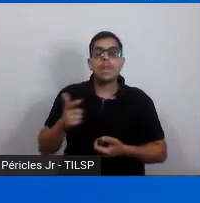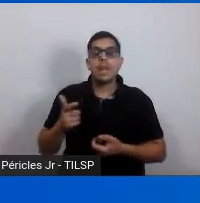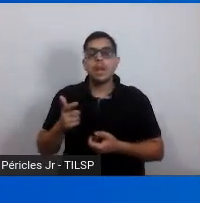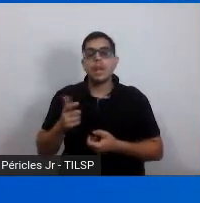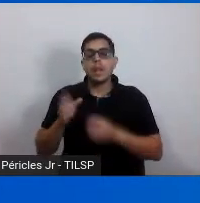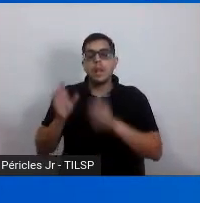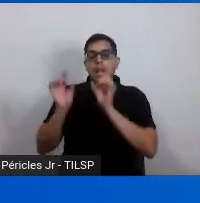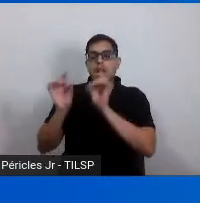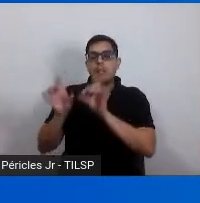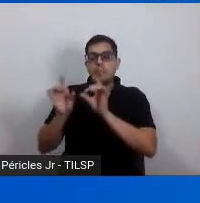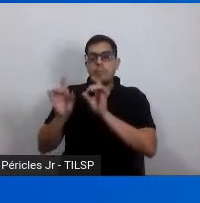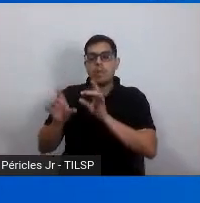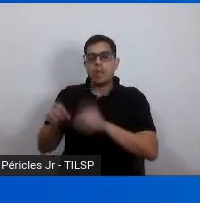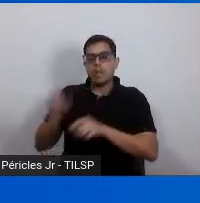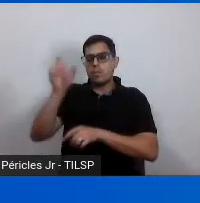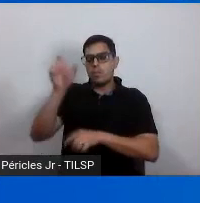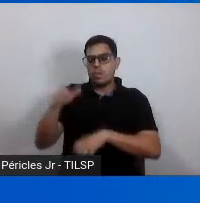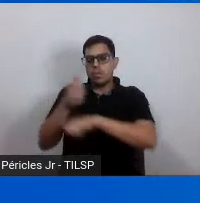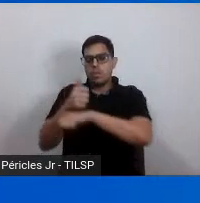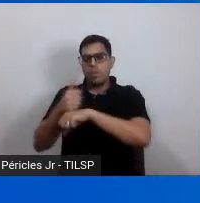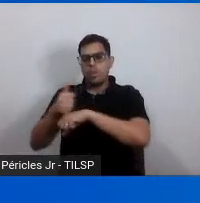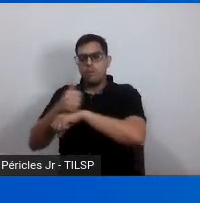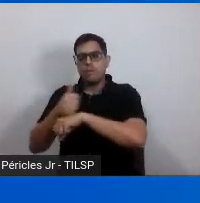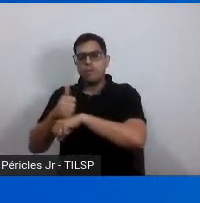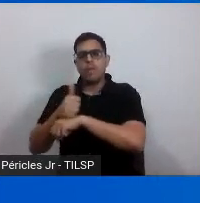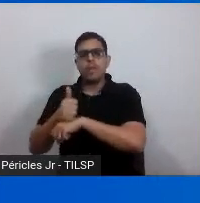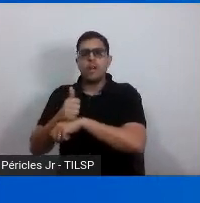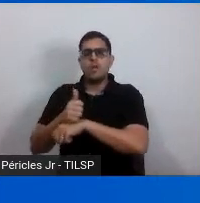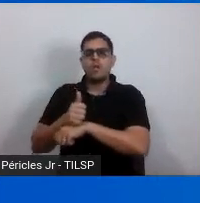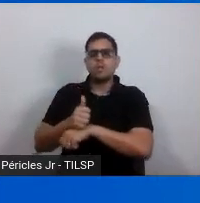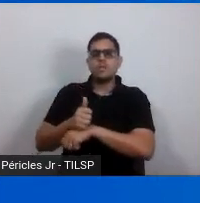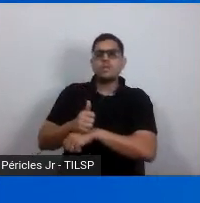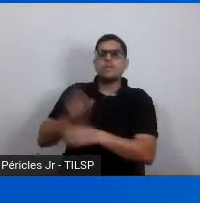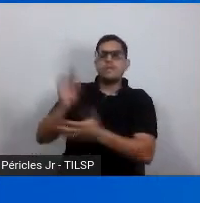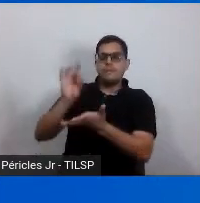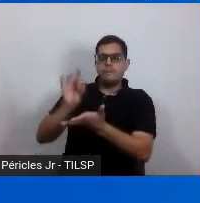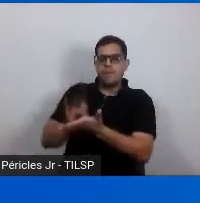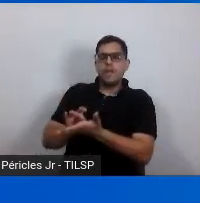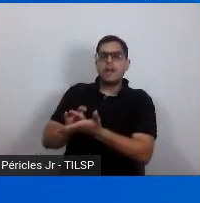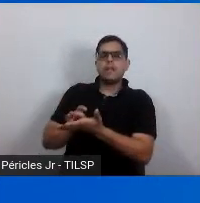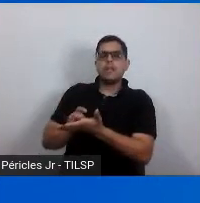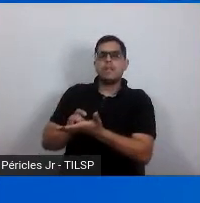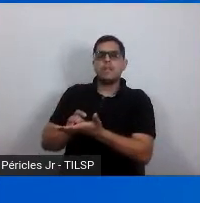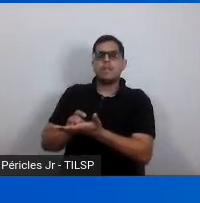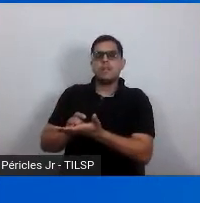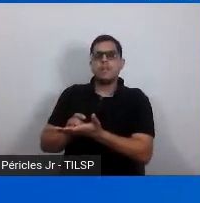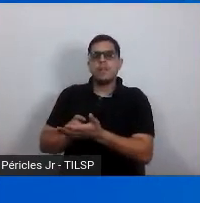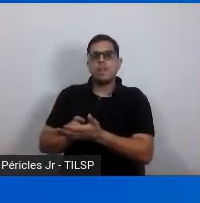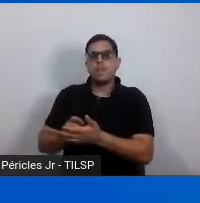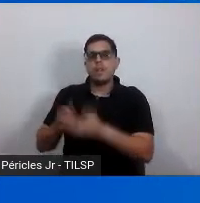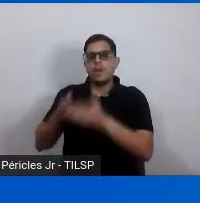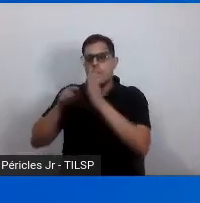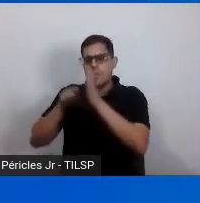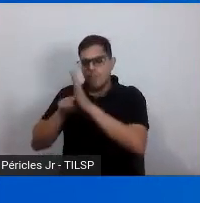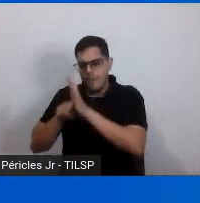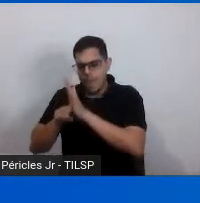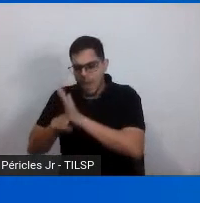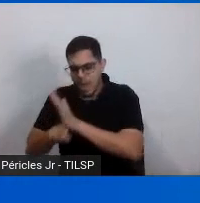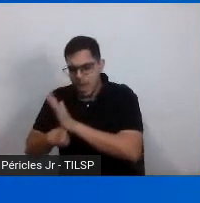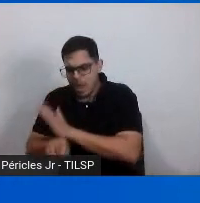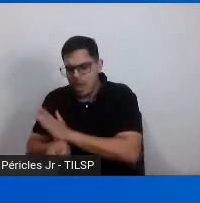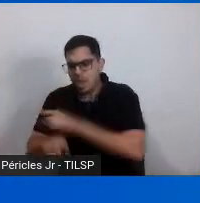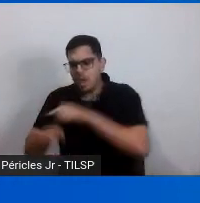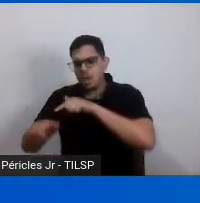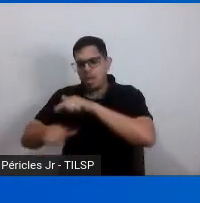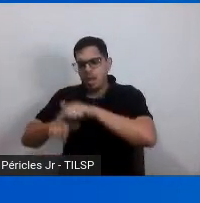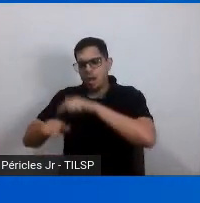isso nós procuramos entender mas nós não temos ainda profissionais que pesquisam que trabalha exclusivamente